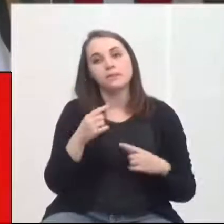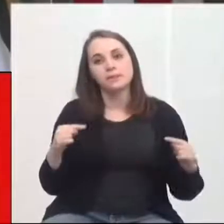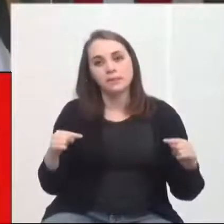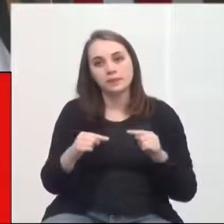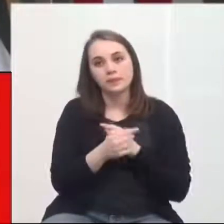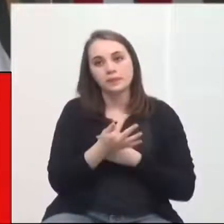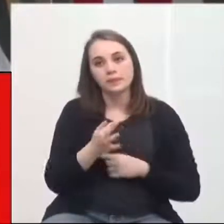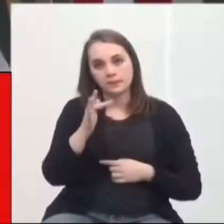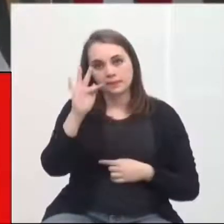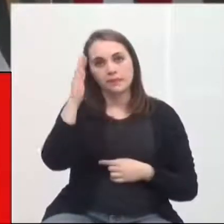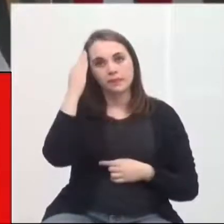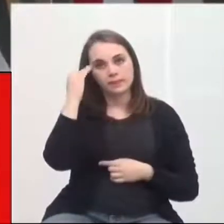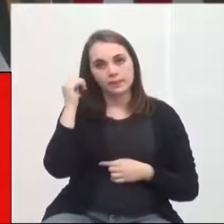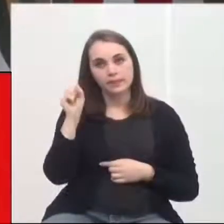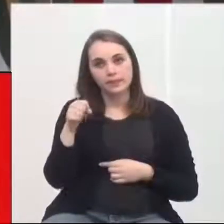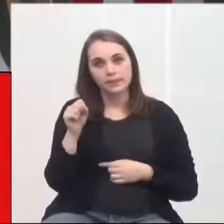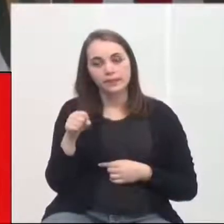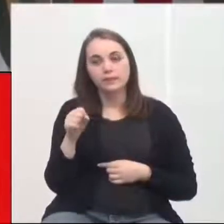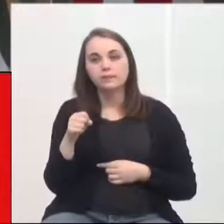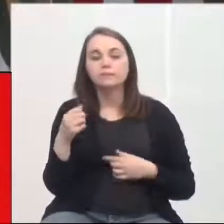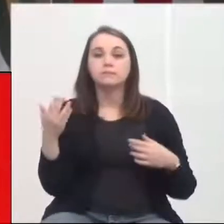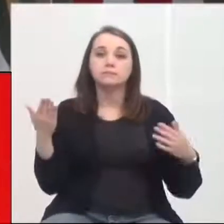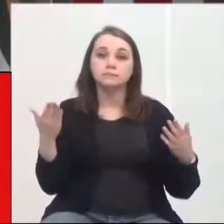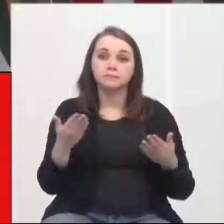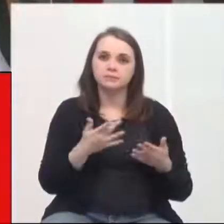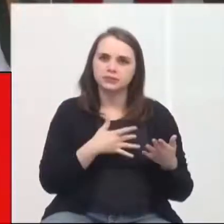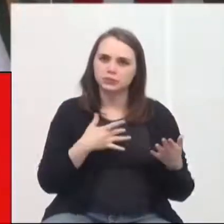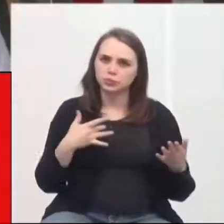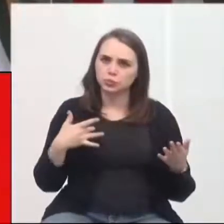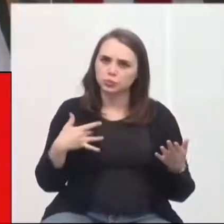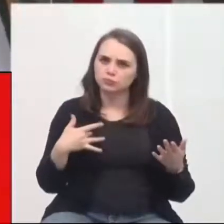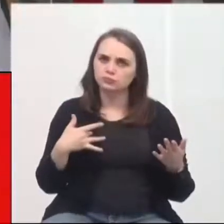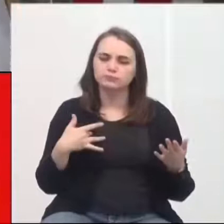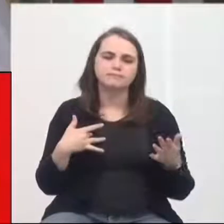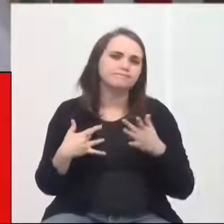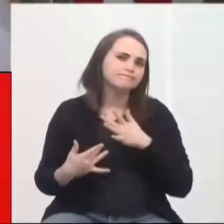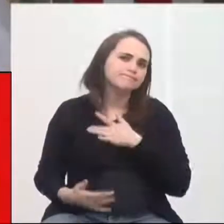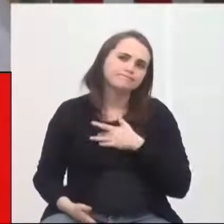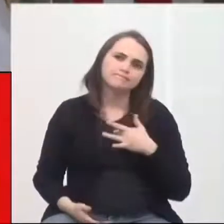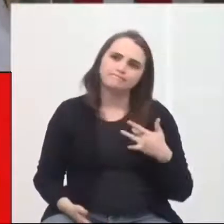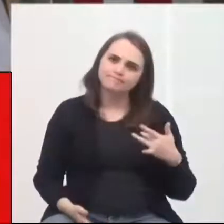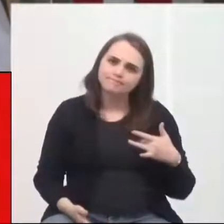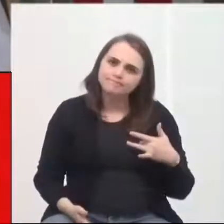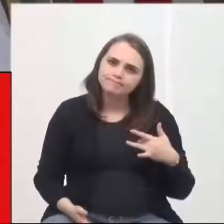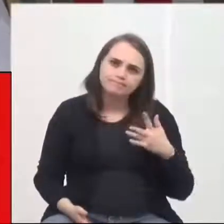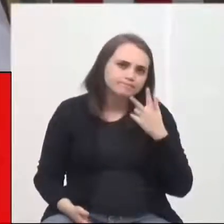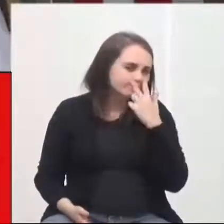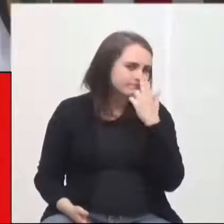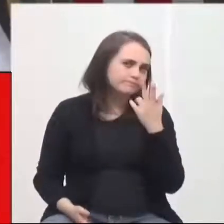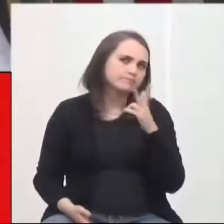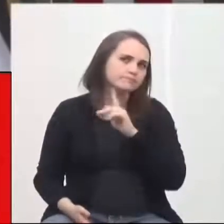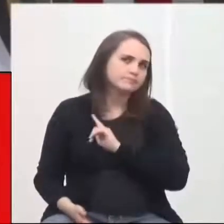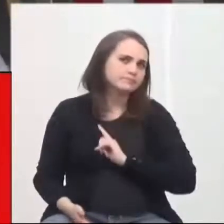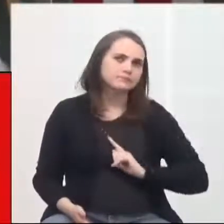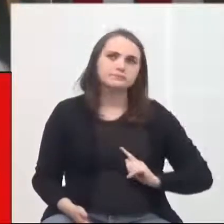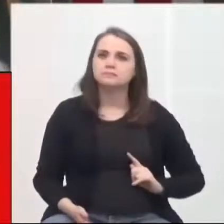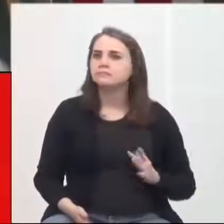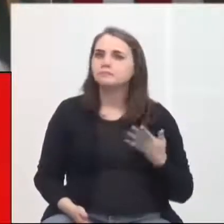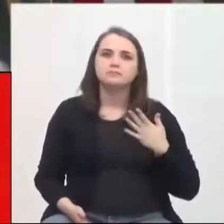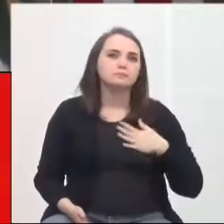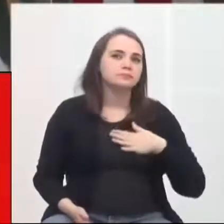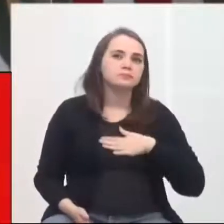federais, soubemos da importância. Agora, saúde, saúde. Parece que o governo do estado não está